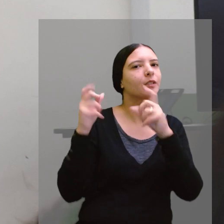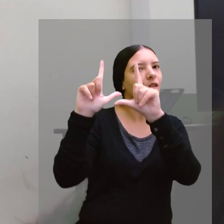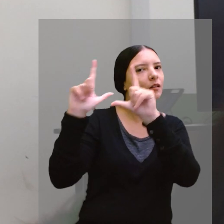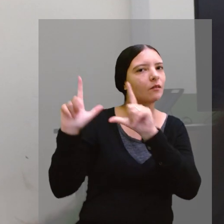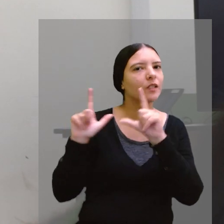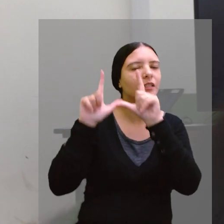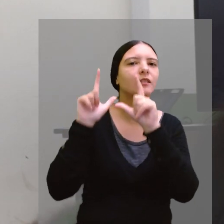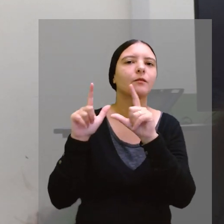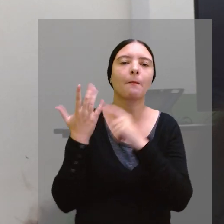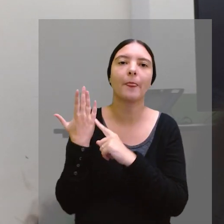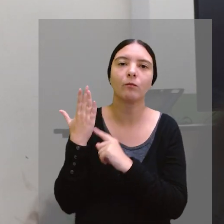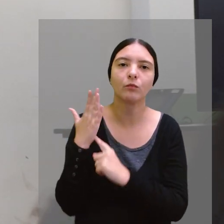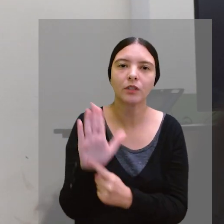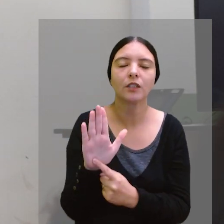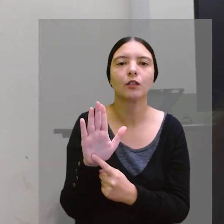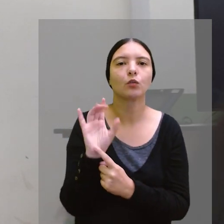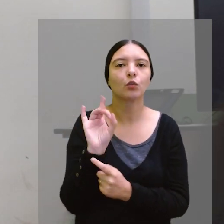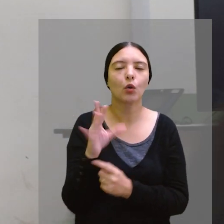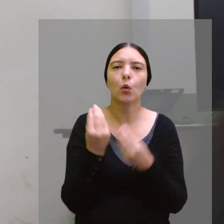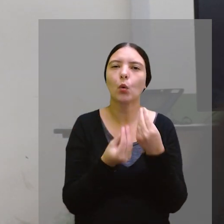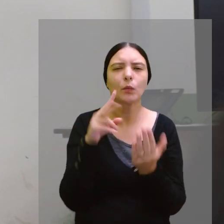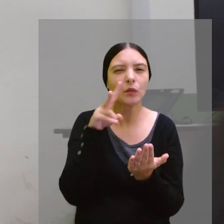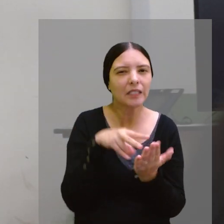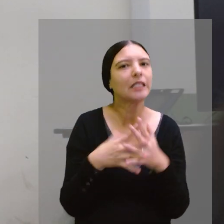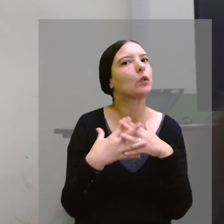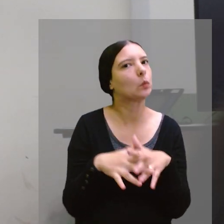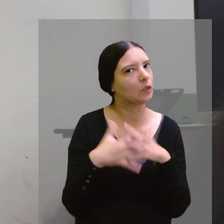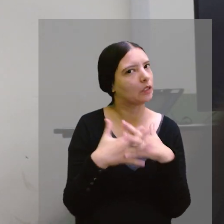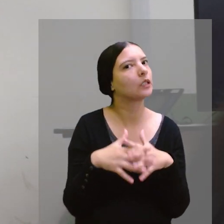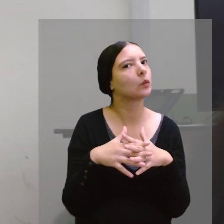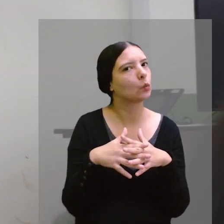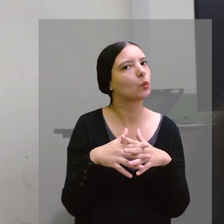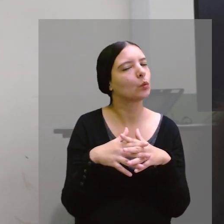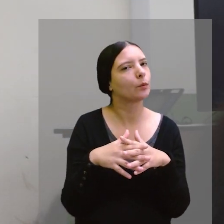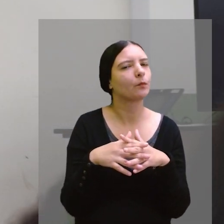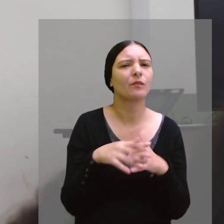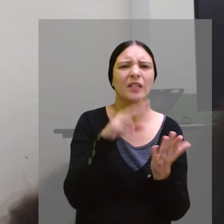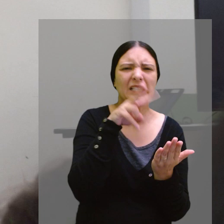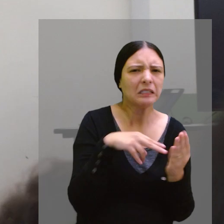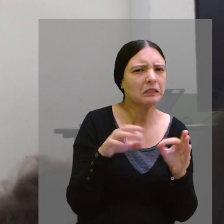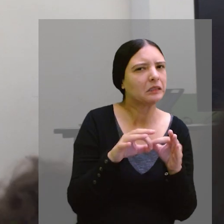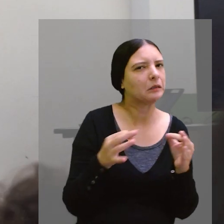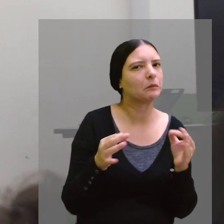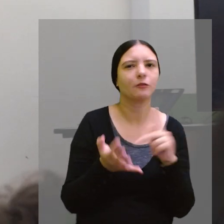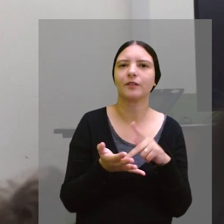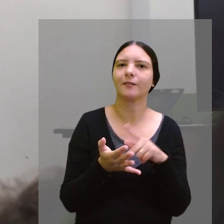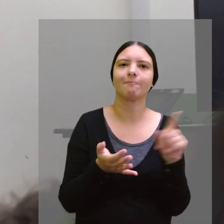imagens. Isso eu estou só mostrando para vocês como é que ler é complicado. Ler não é simples